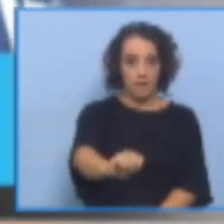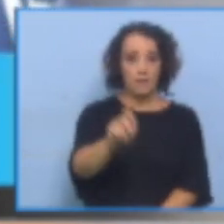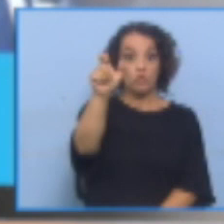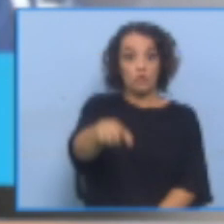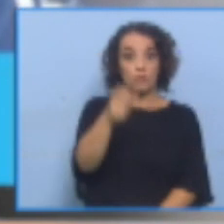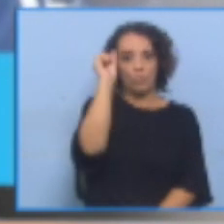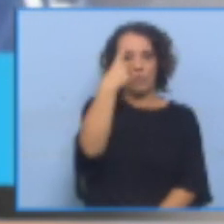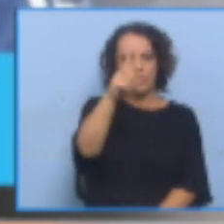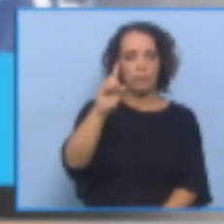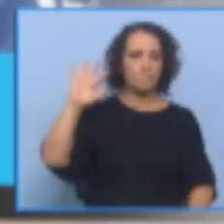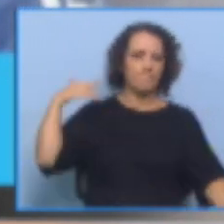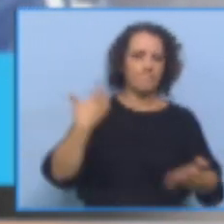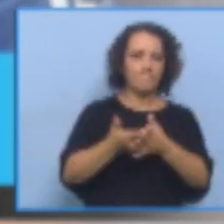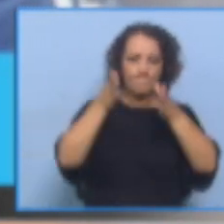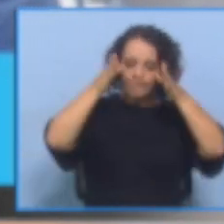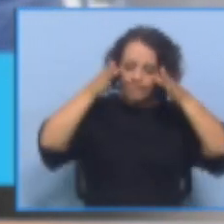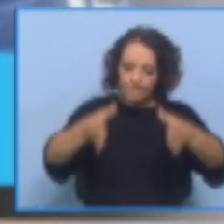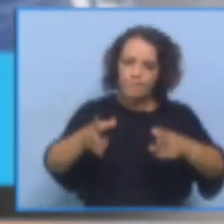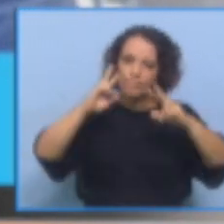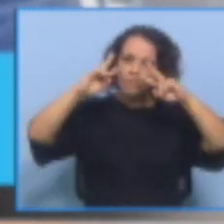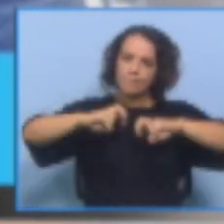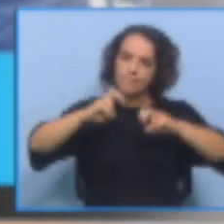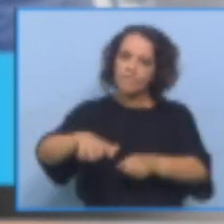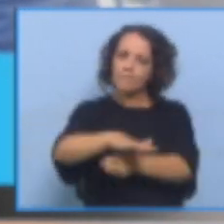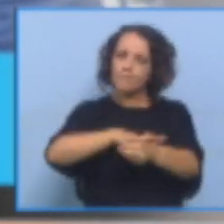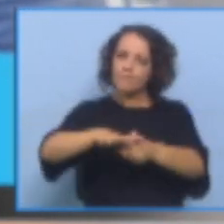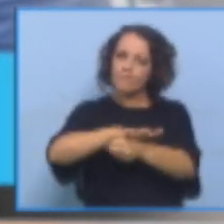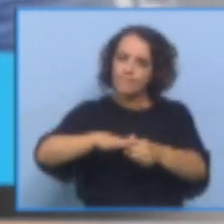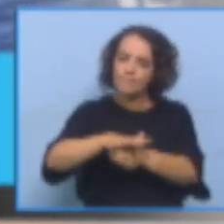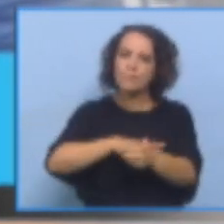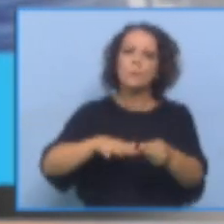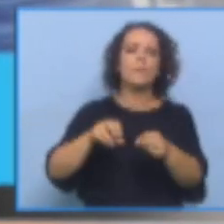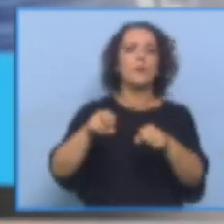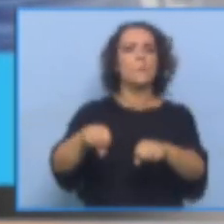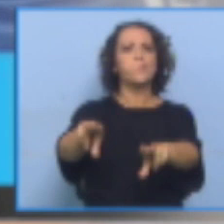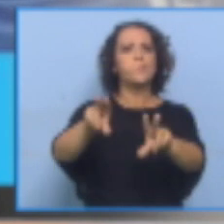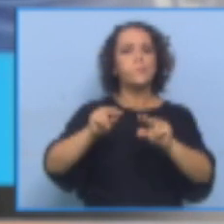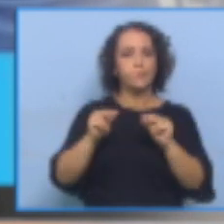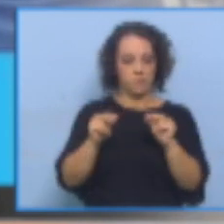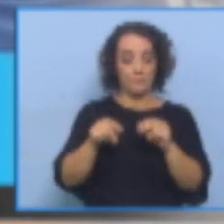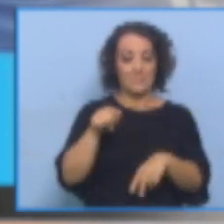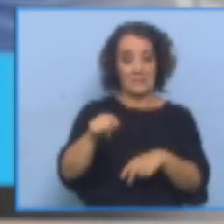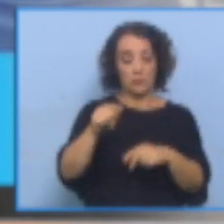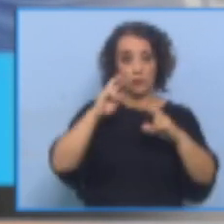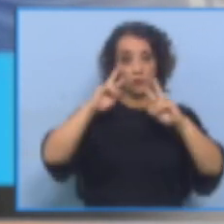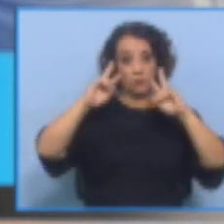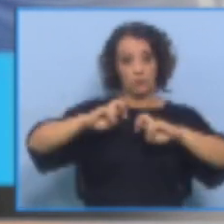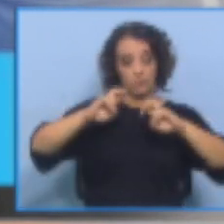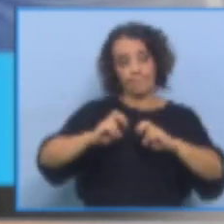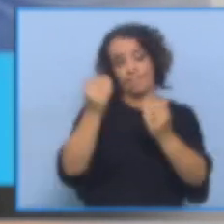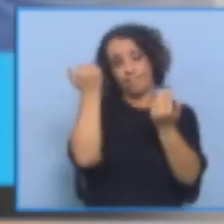se tem dedicado, no fundo, ao estudo da pobreza. Esses dados científicos,